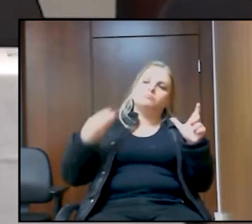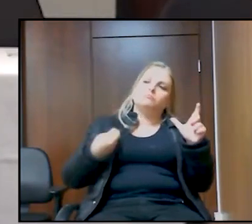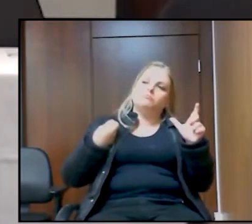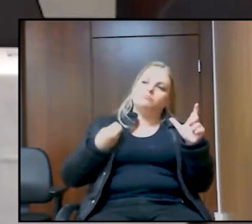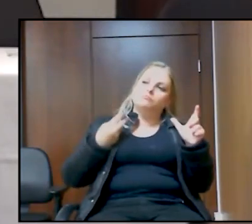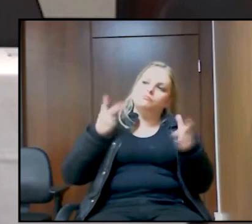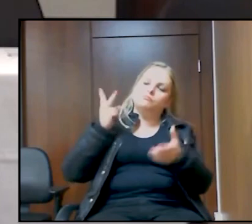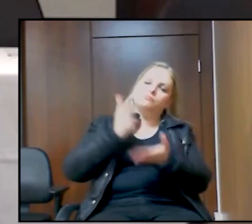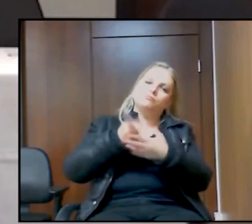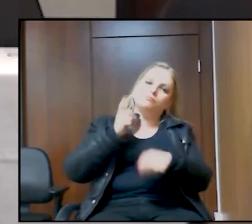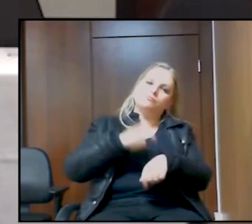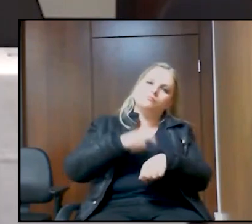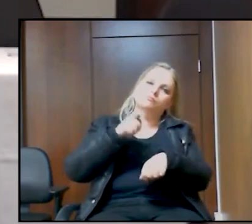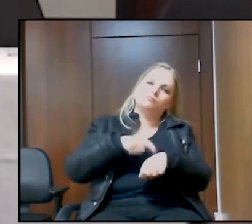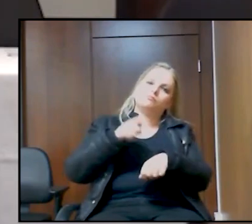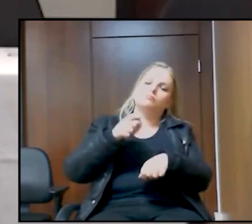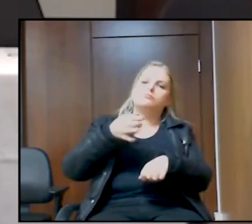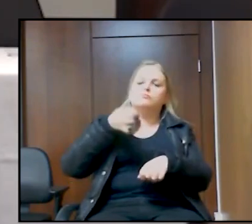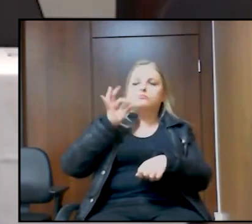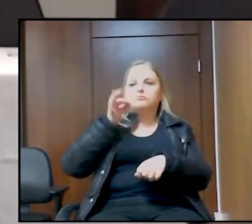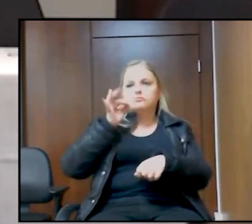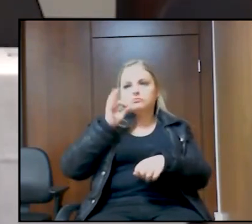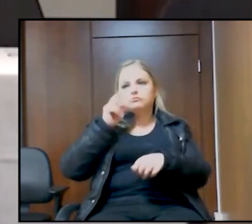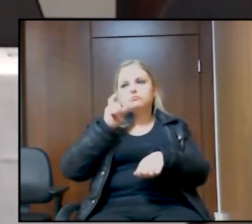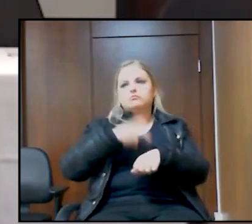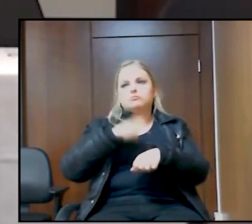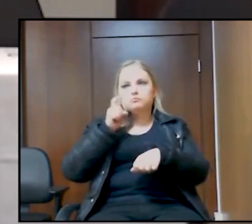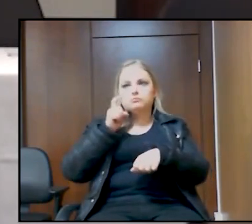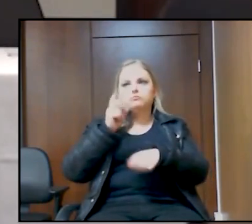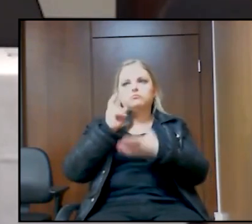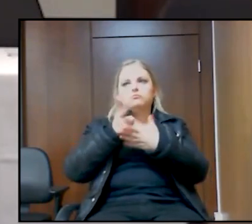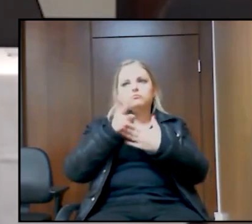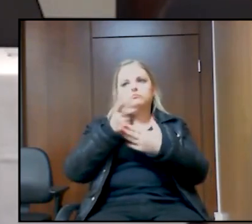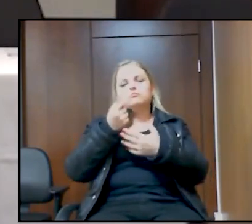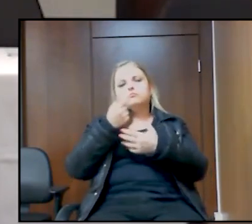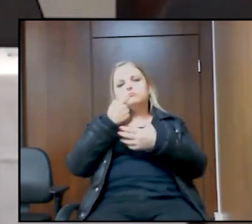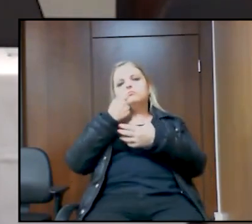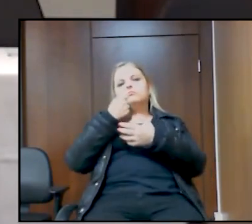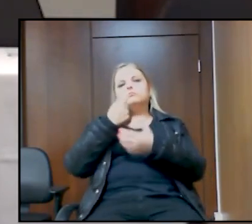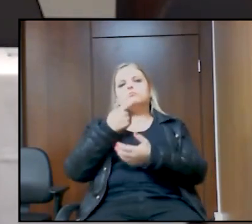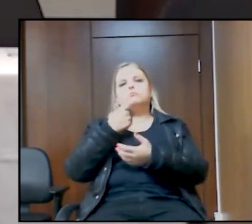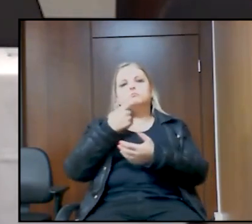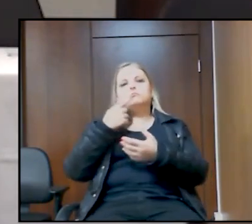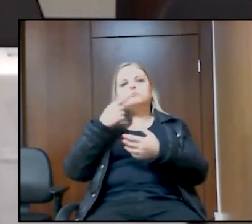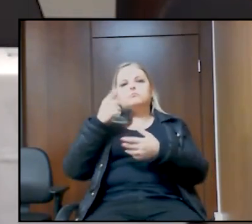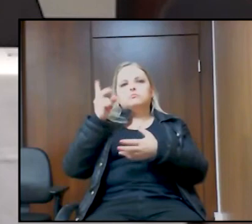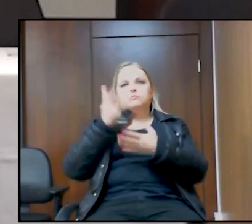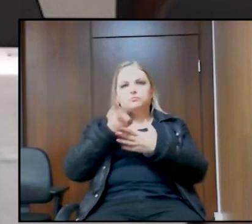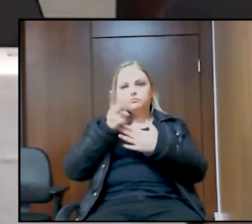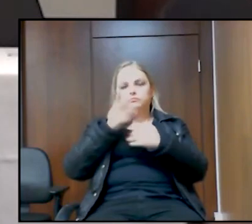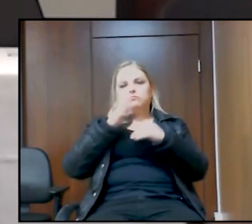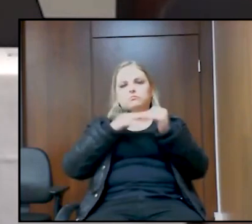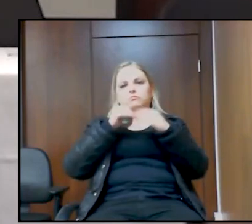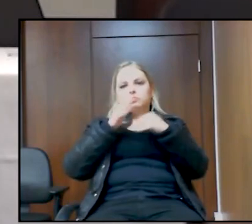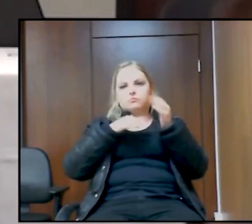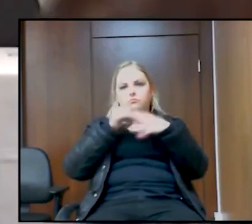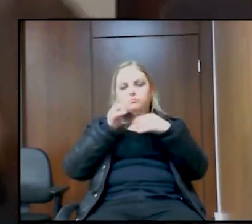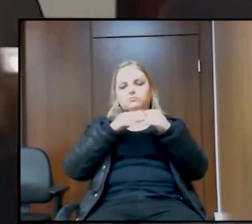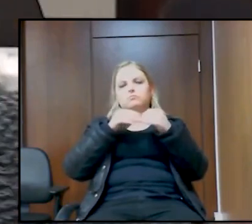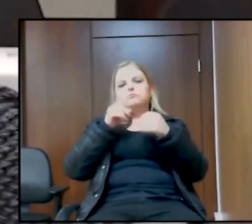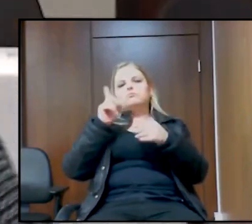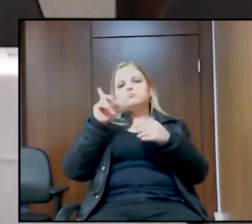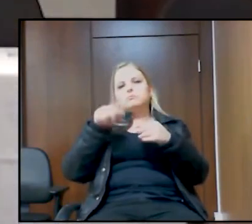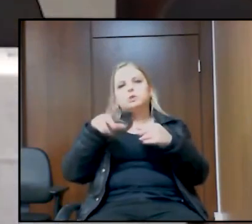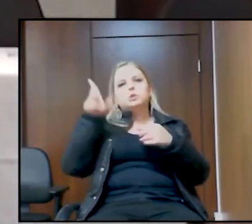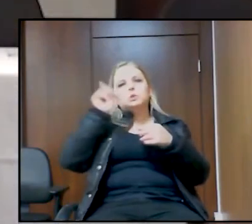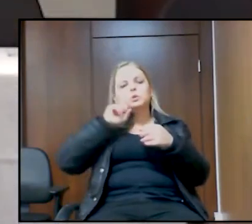na mesma hora, tomar o café da manhã no mesmo horário, os mesmos remédios, as mesmas atividades, 7 dias por semana, 30 dias por